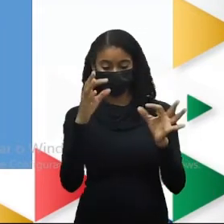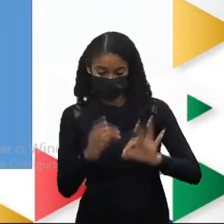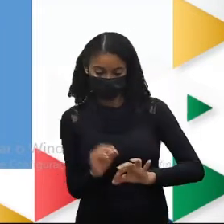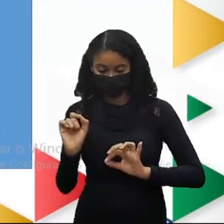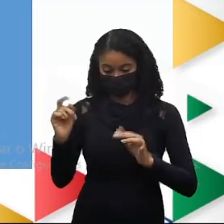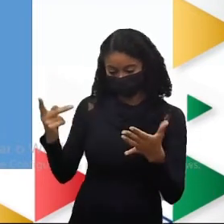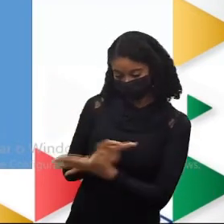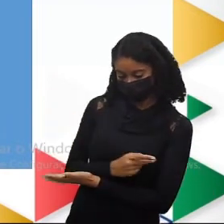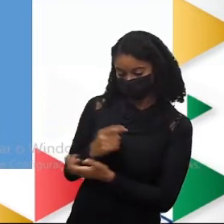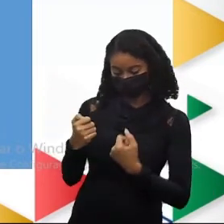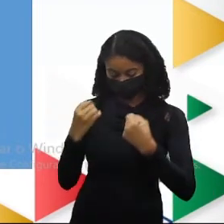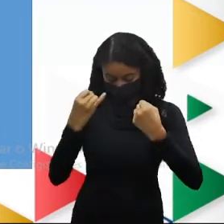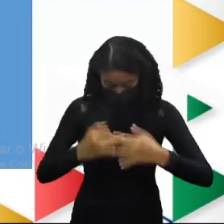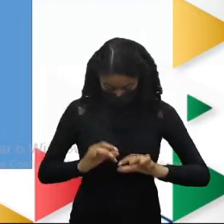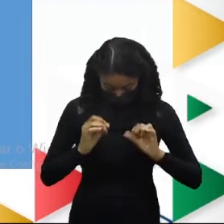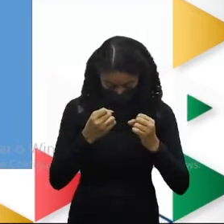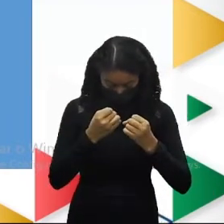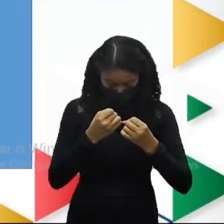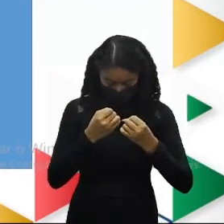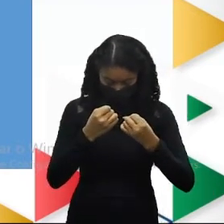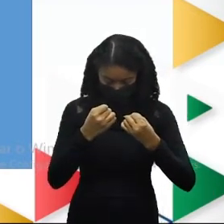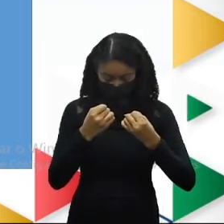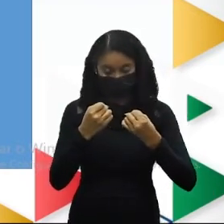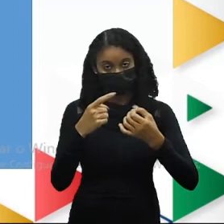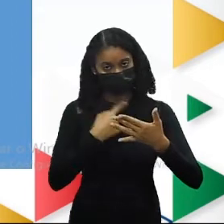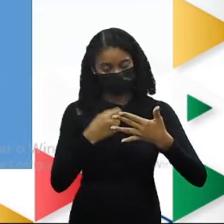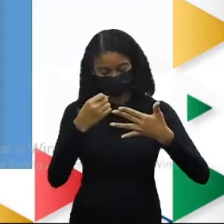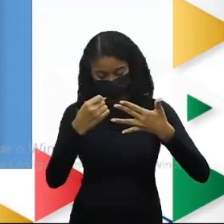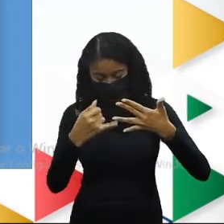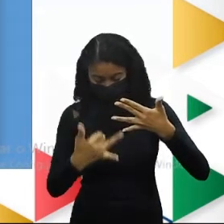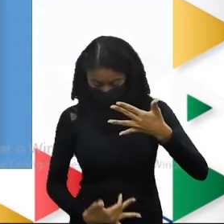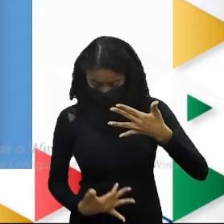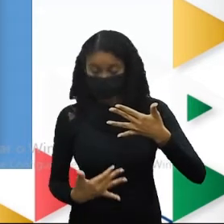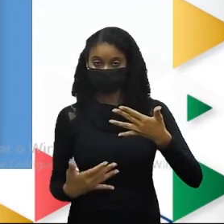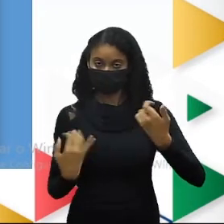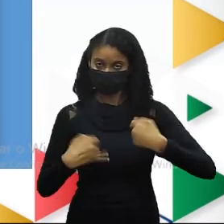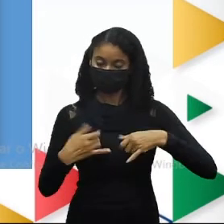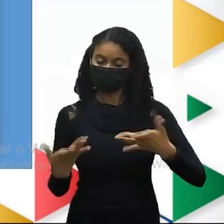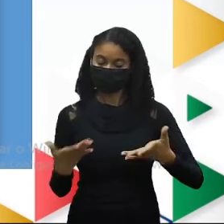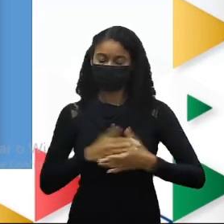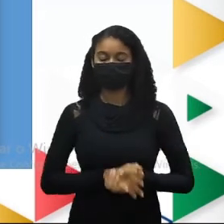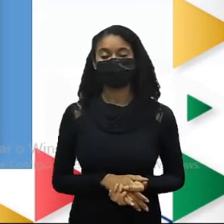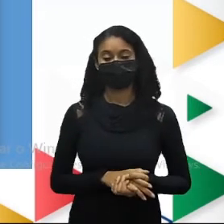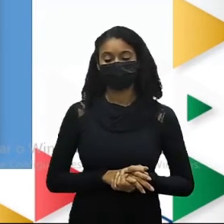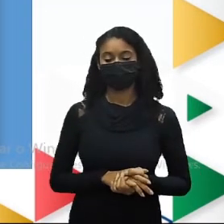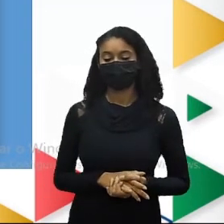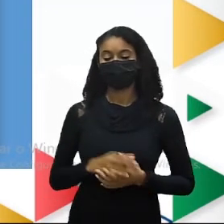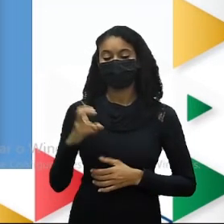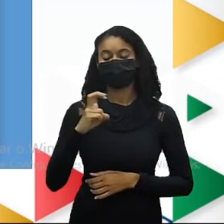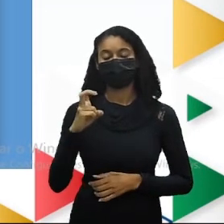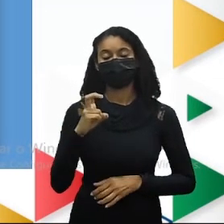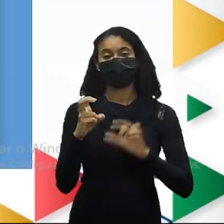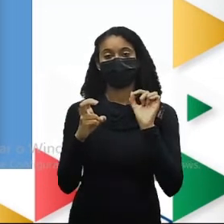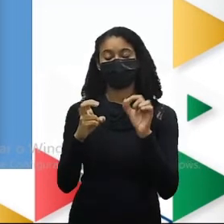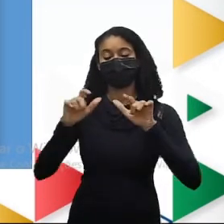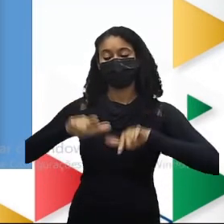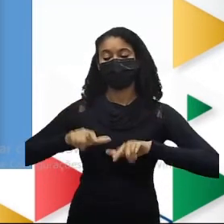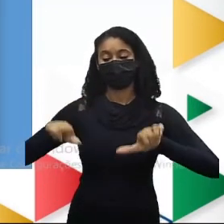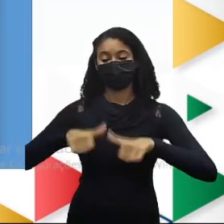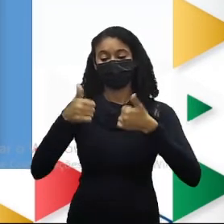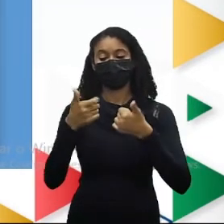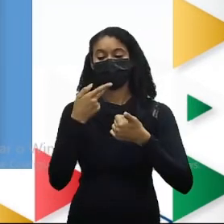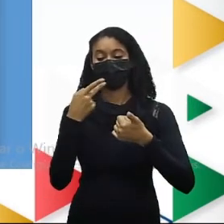nós devemos descrever. E é isso aí, vamos caminhando. Quinto, o lugar onde melhor se